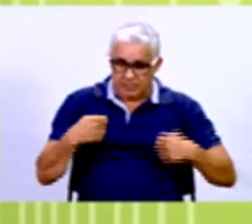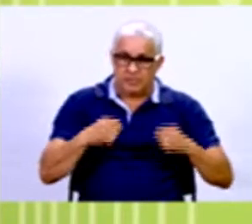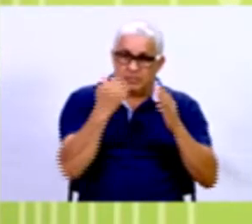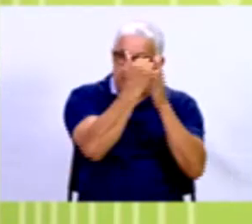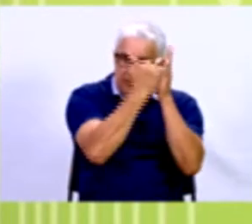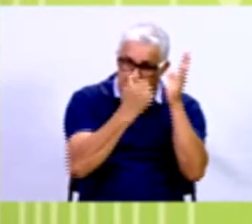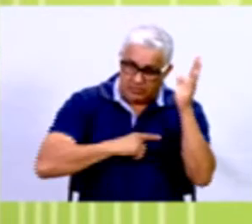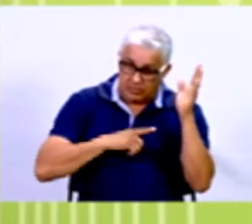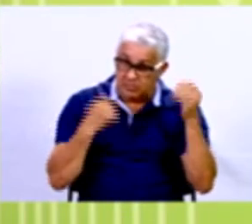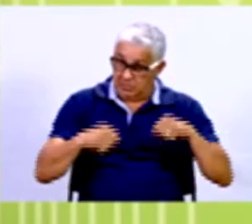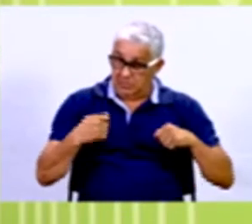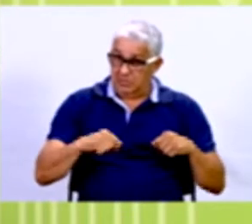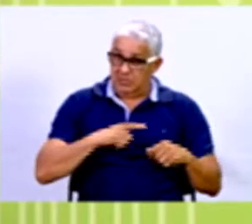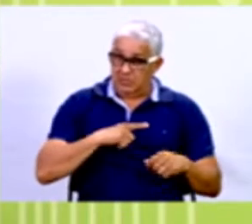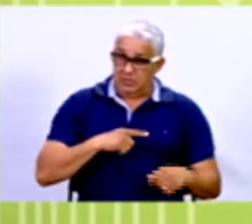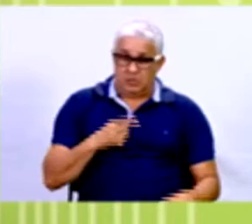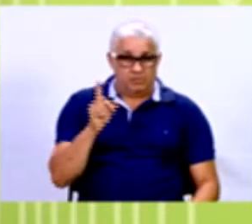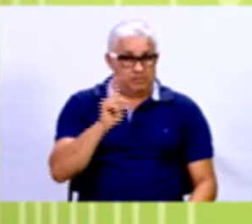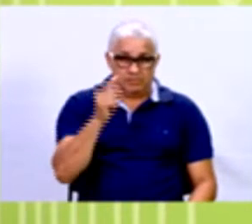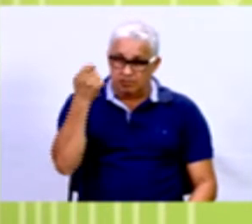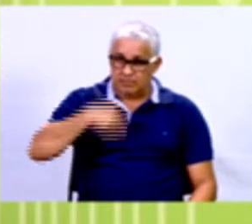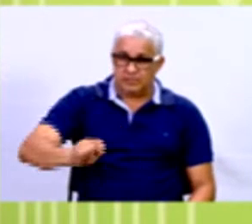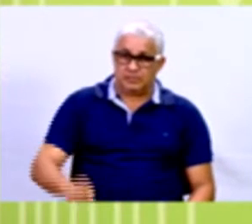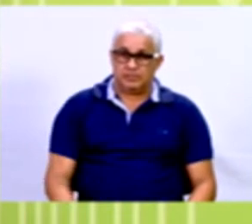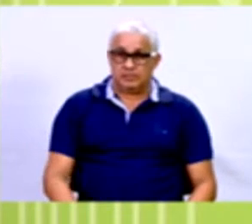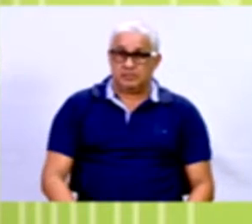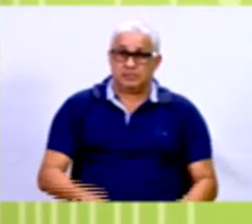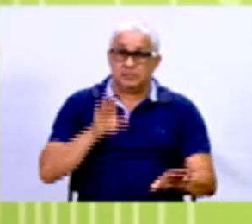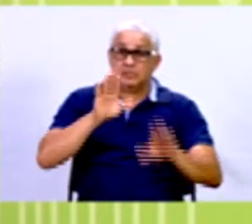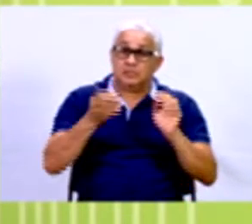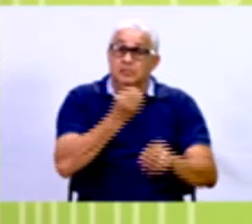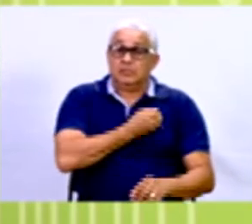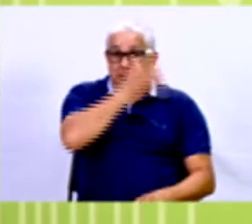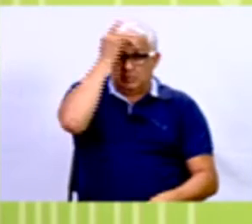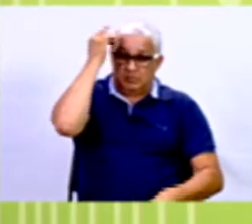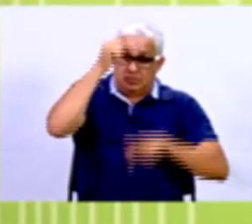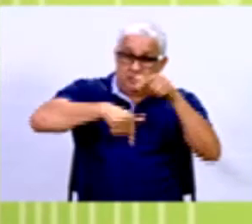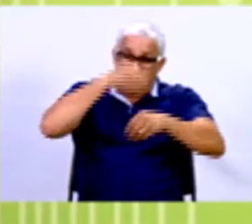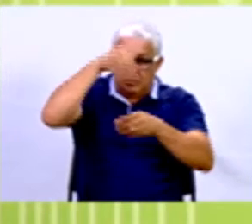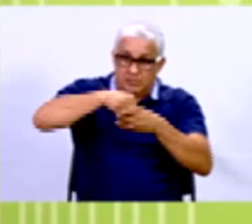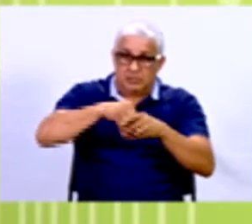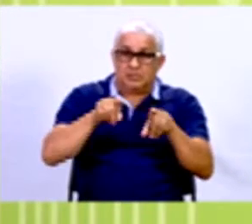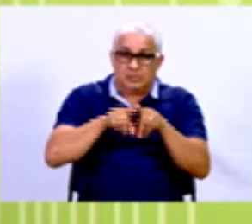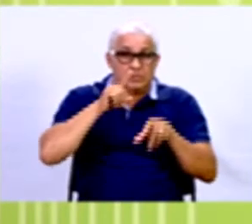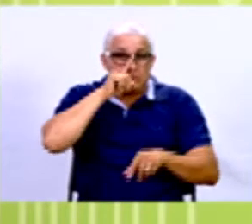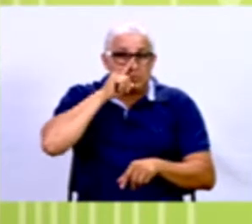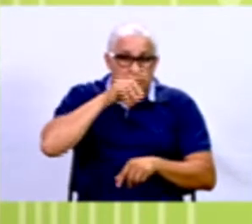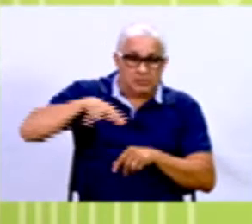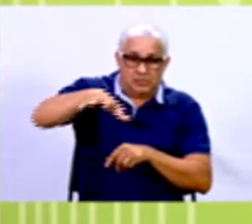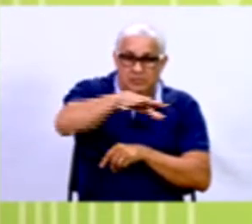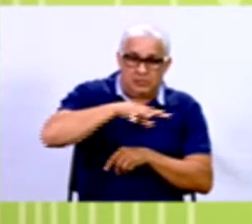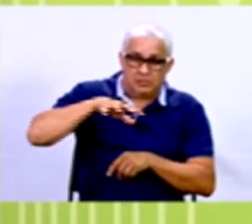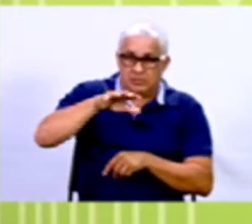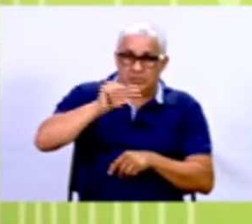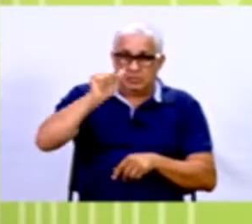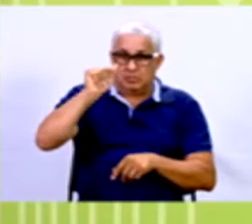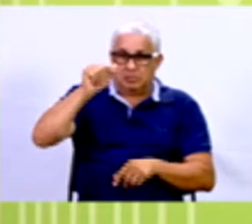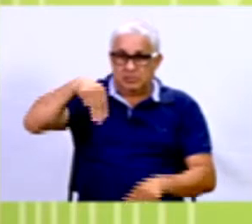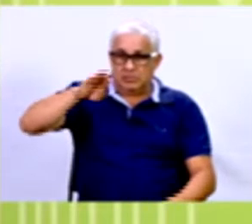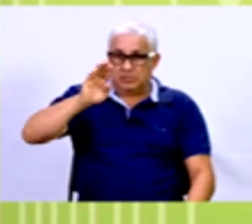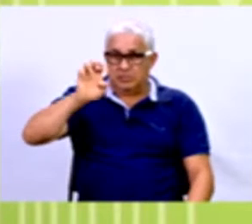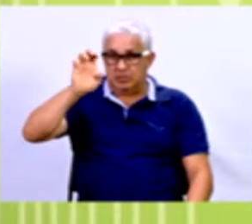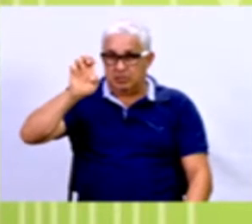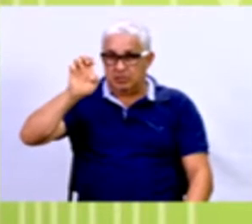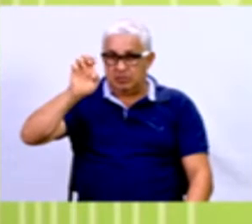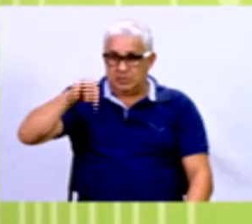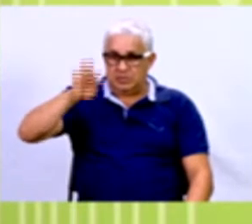Não. Vai depender do número de empregados e do risco ambiental. Algumas empresas